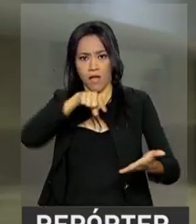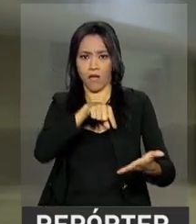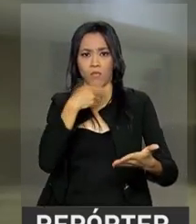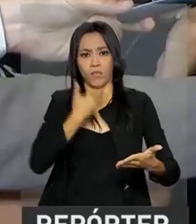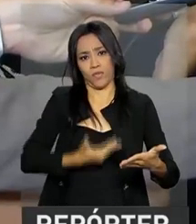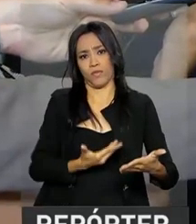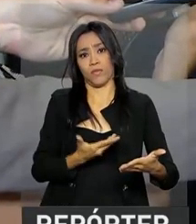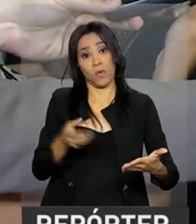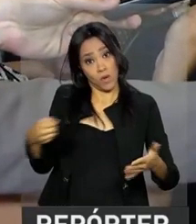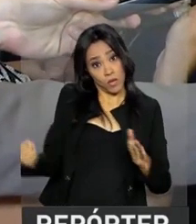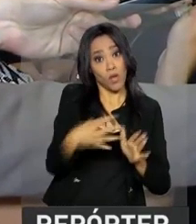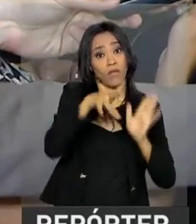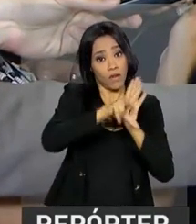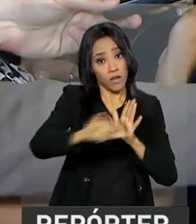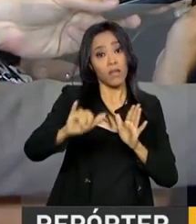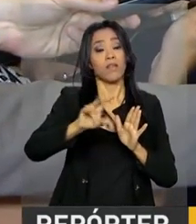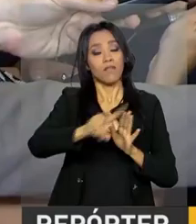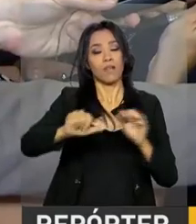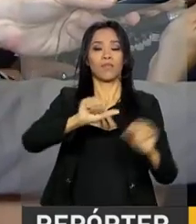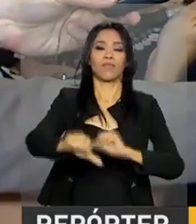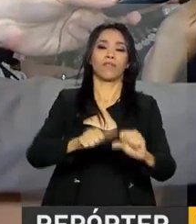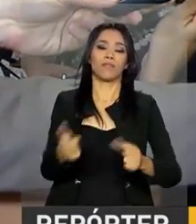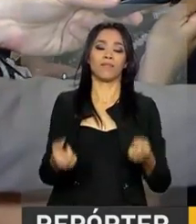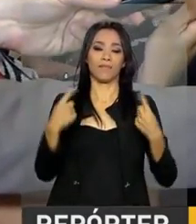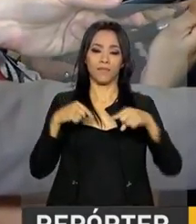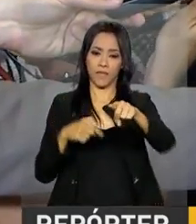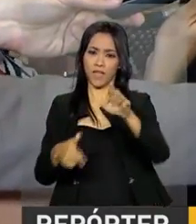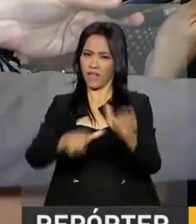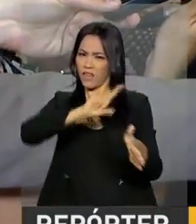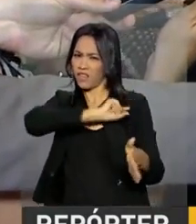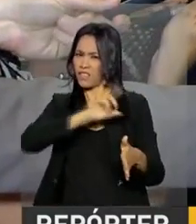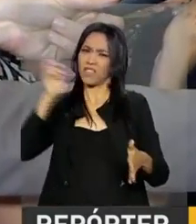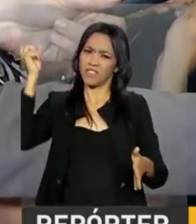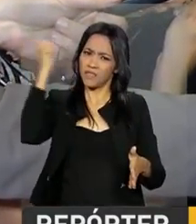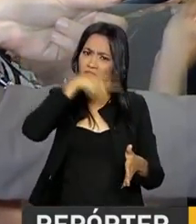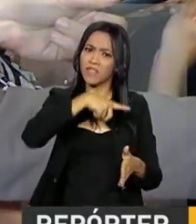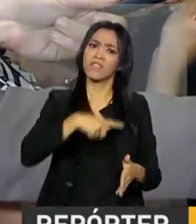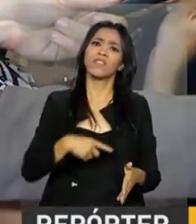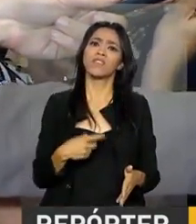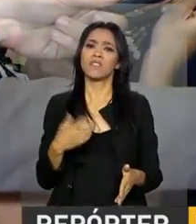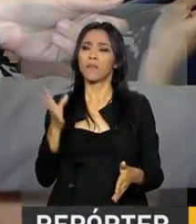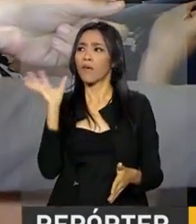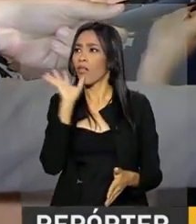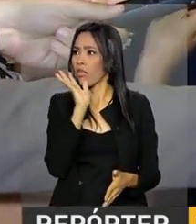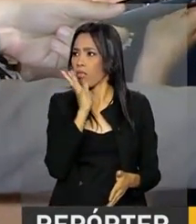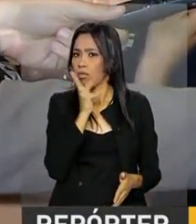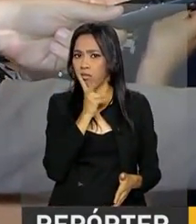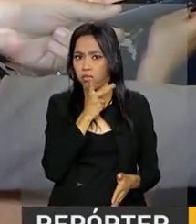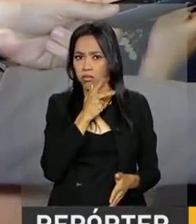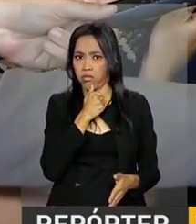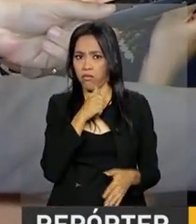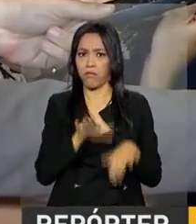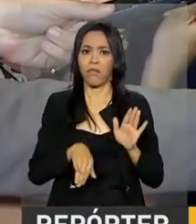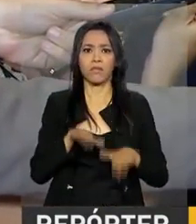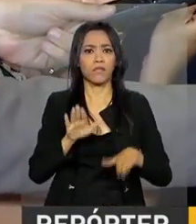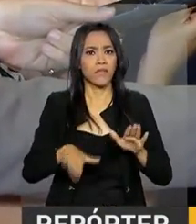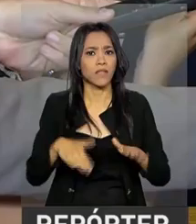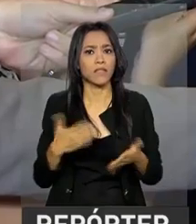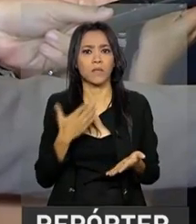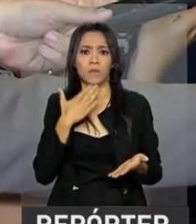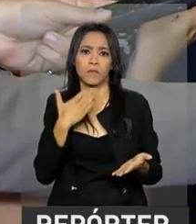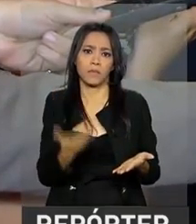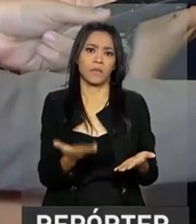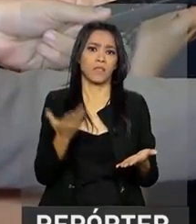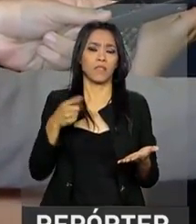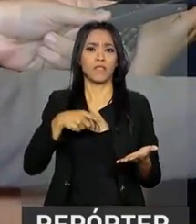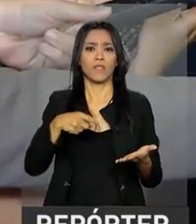deve mudar a relação era extremamente complexa a ponto de ser tão burocratizada que às vezes uma concessão de